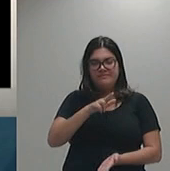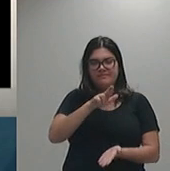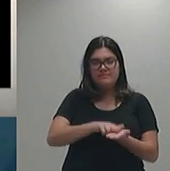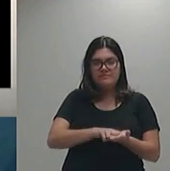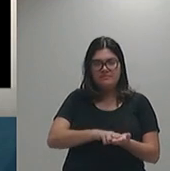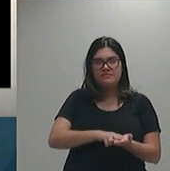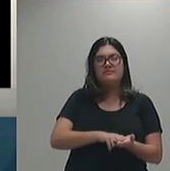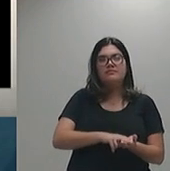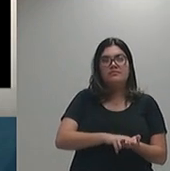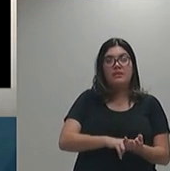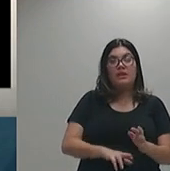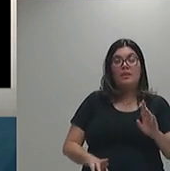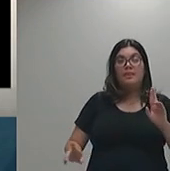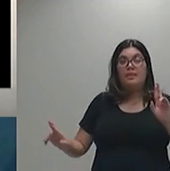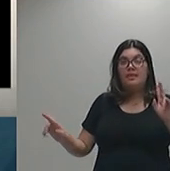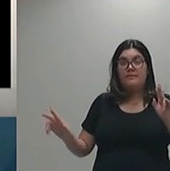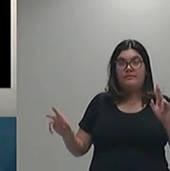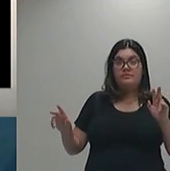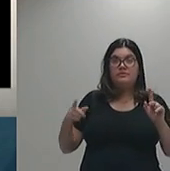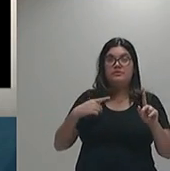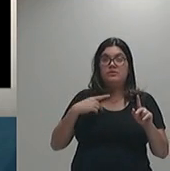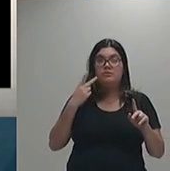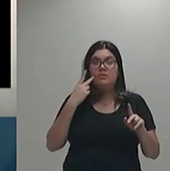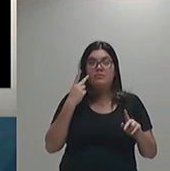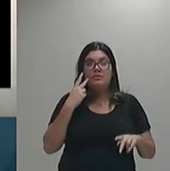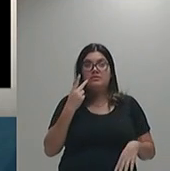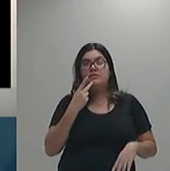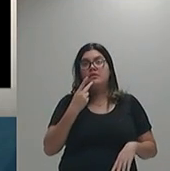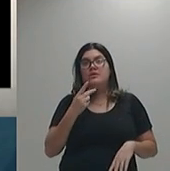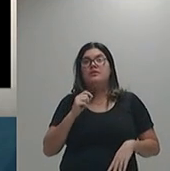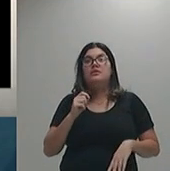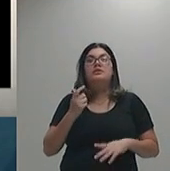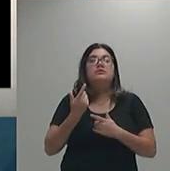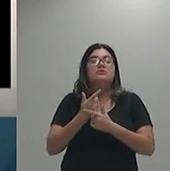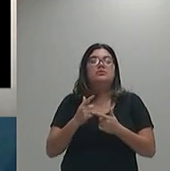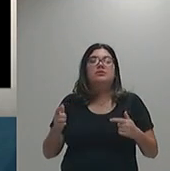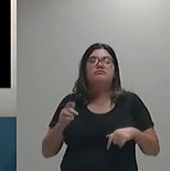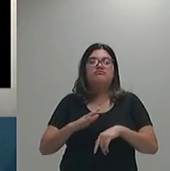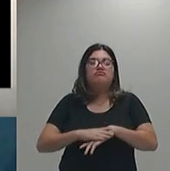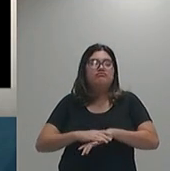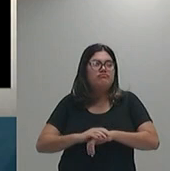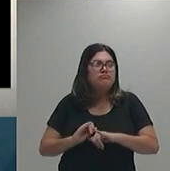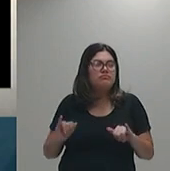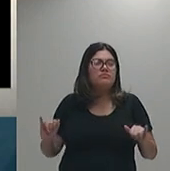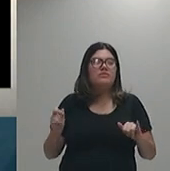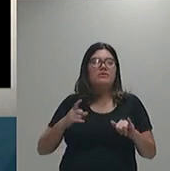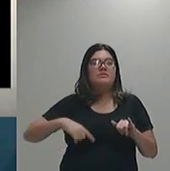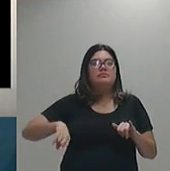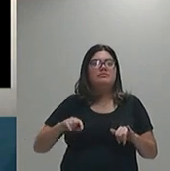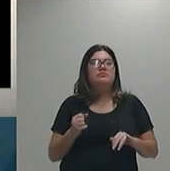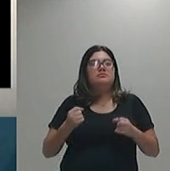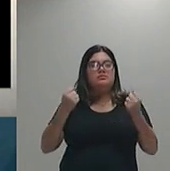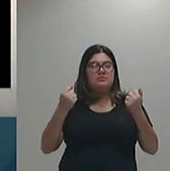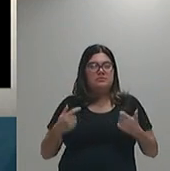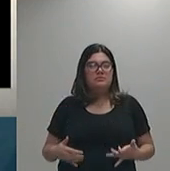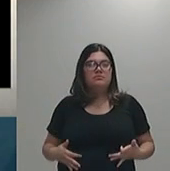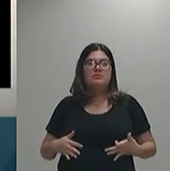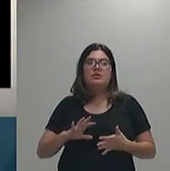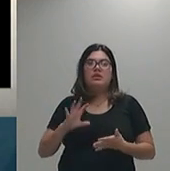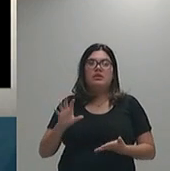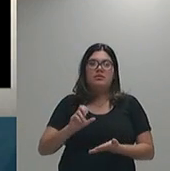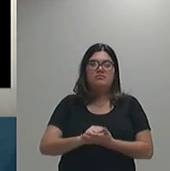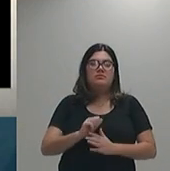Diferentemente do que usualmente se alega não há omissão que enseja o justifique a aplicação de dispositivos